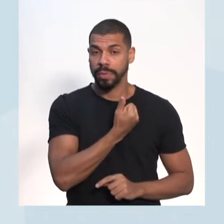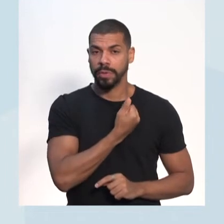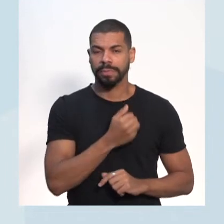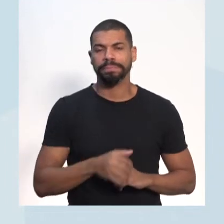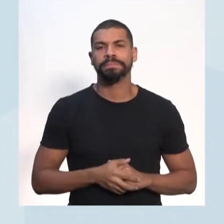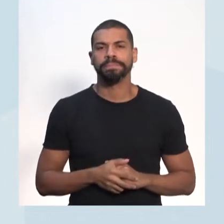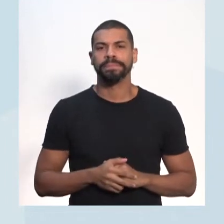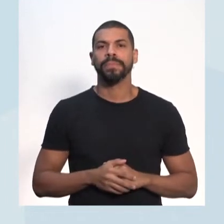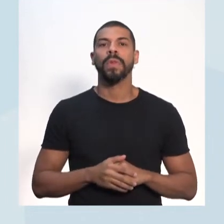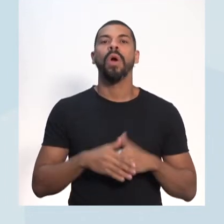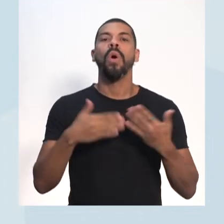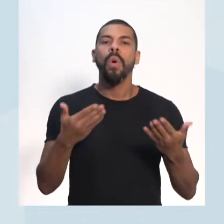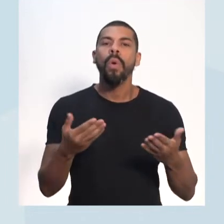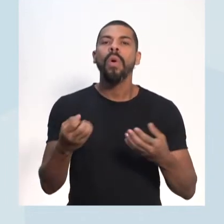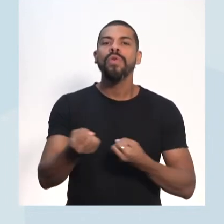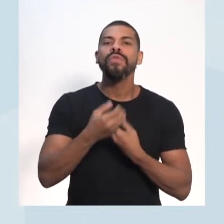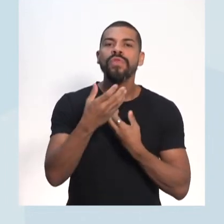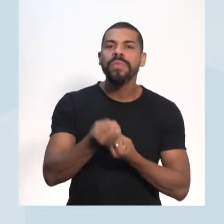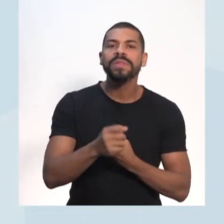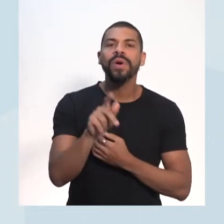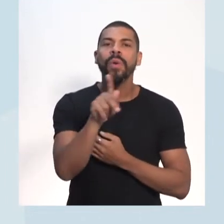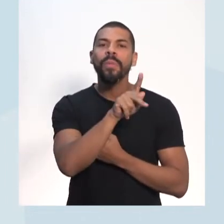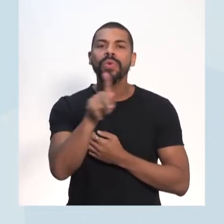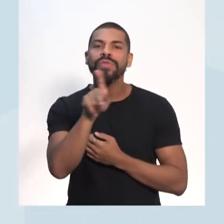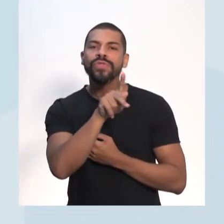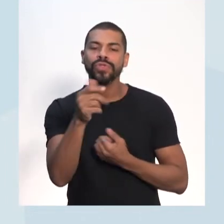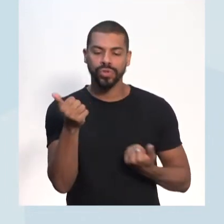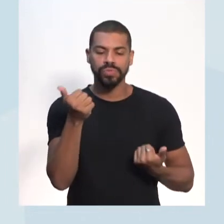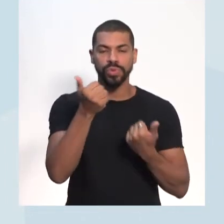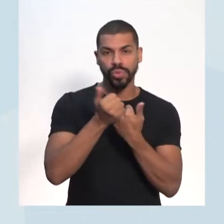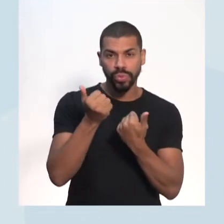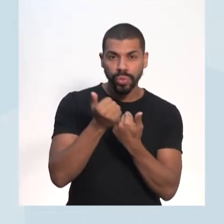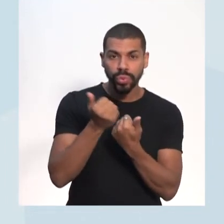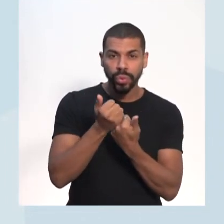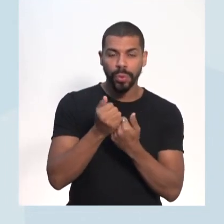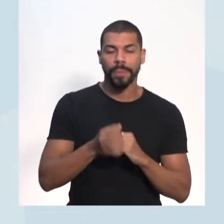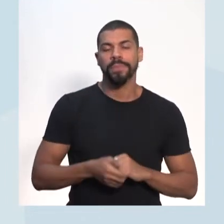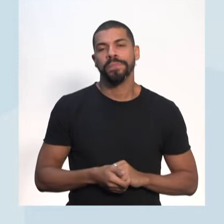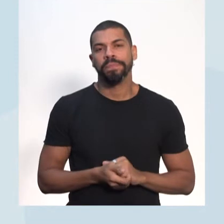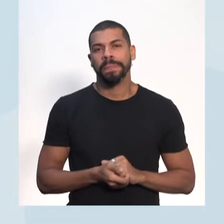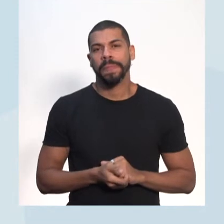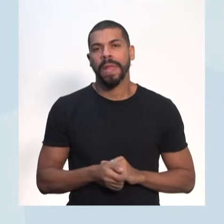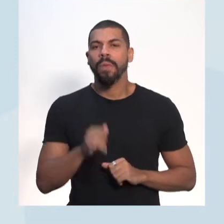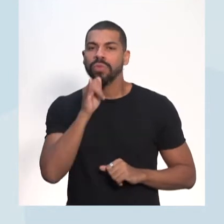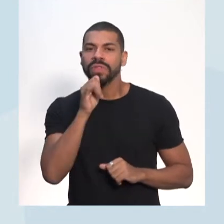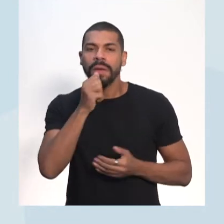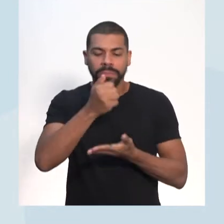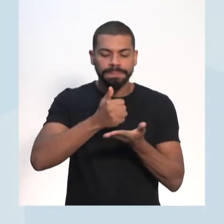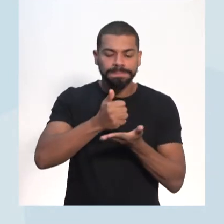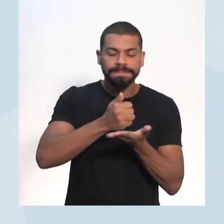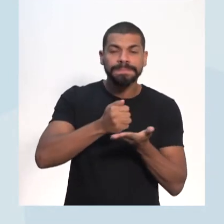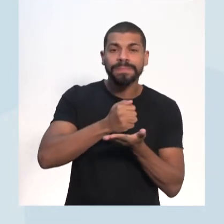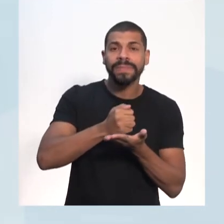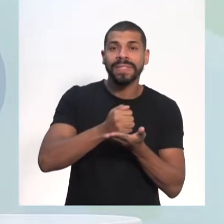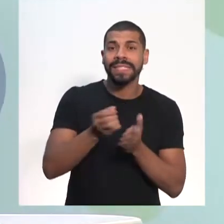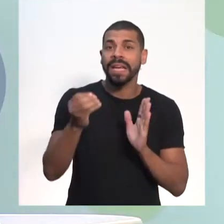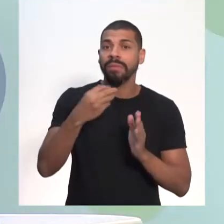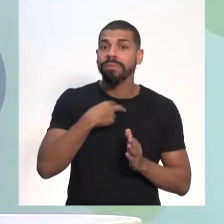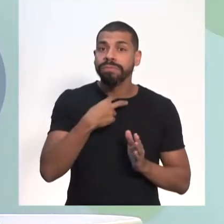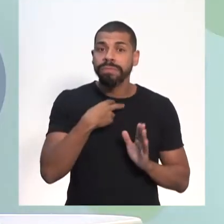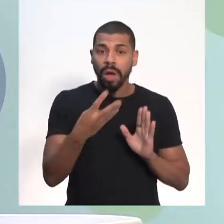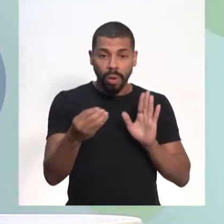são os nossos professores eventuais, né, que muitas vezes por questões de base de dados, eles acabam não